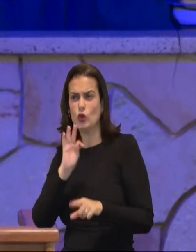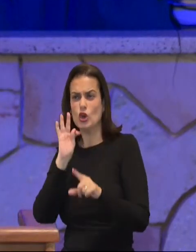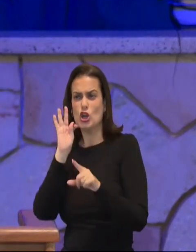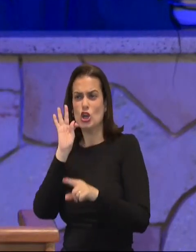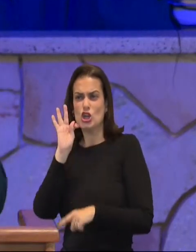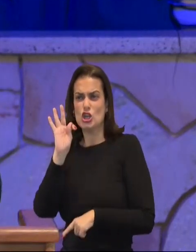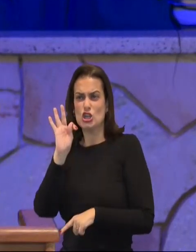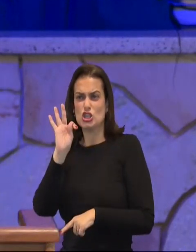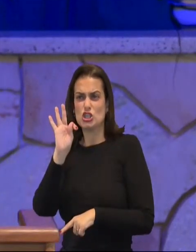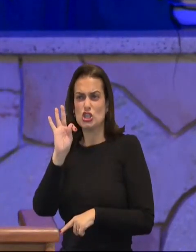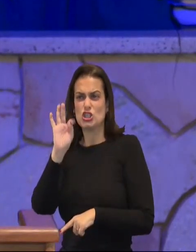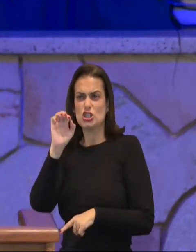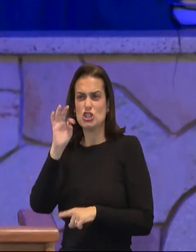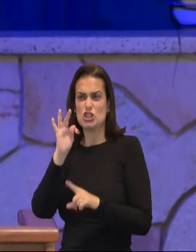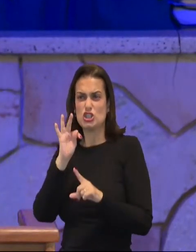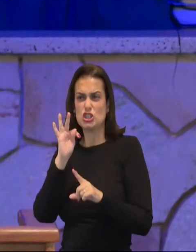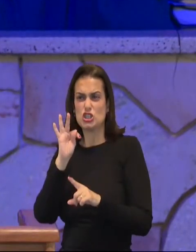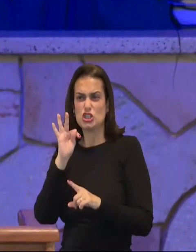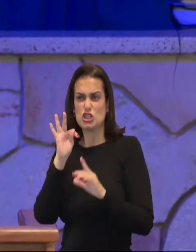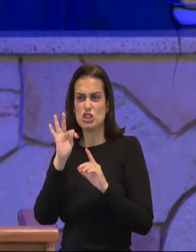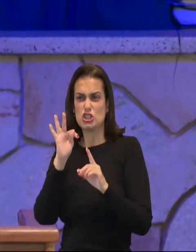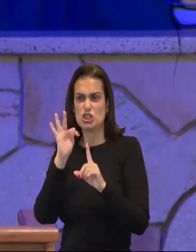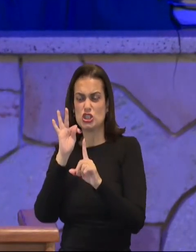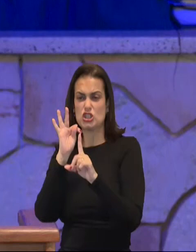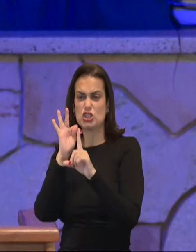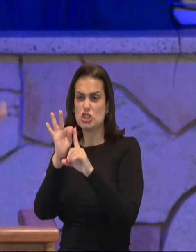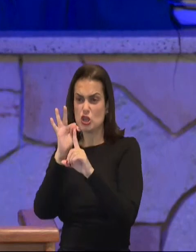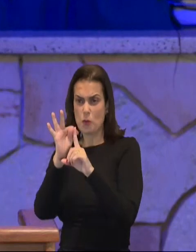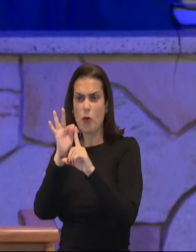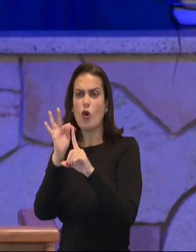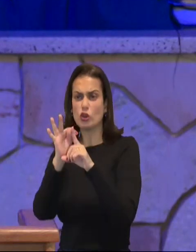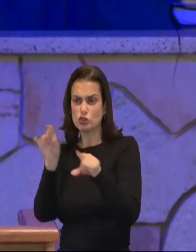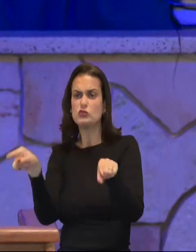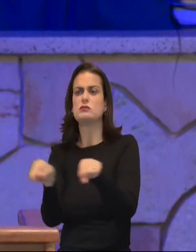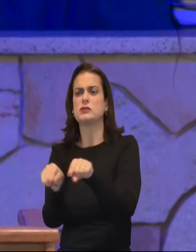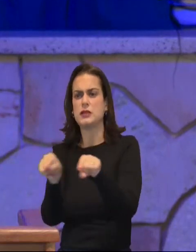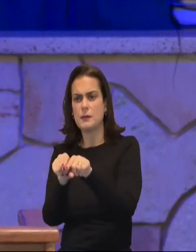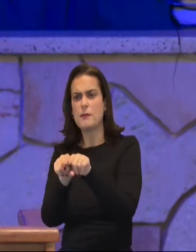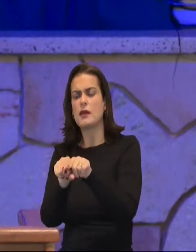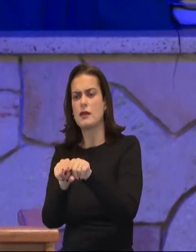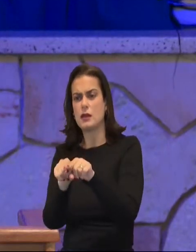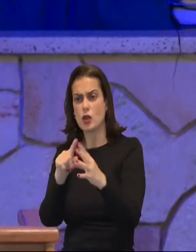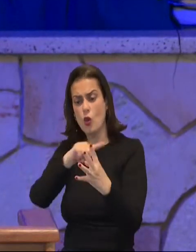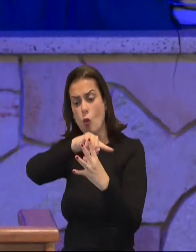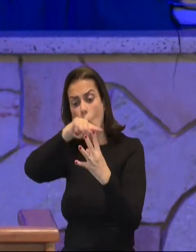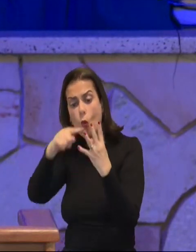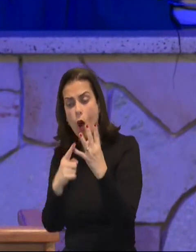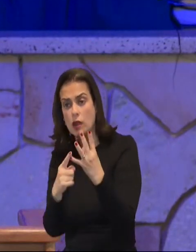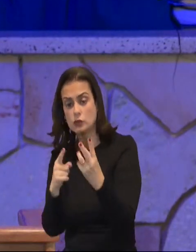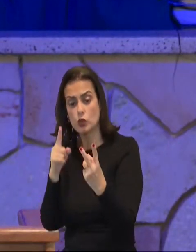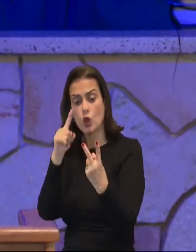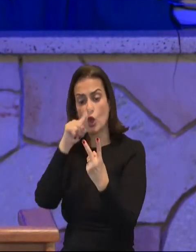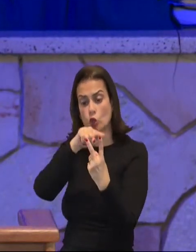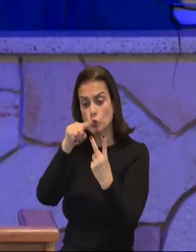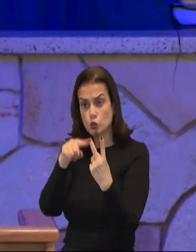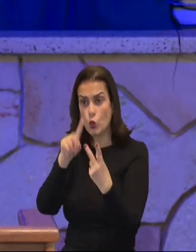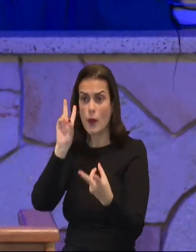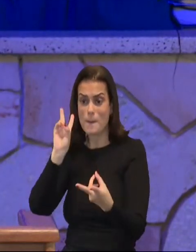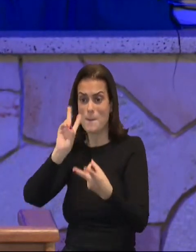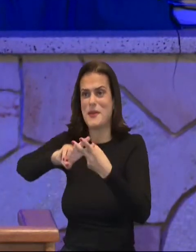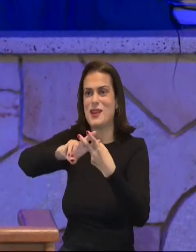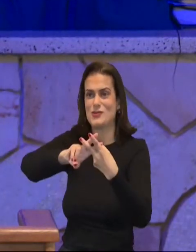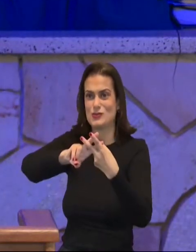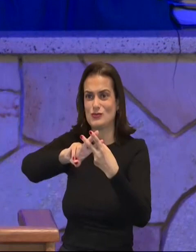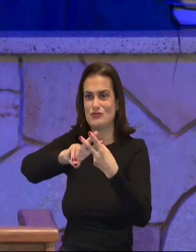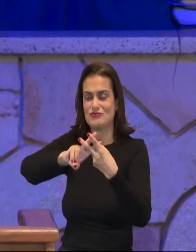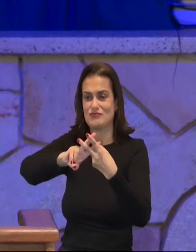circuncidou Timóteo para evitar polêmicas durante a viagem. E estavam ali os 4. 2 apenas foram presos, segundo